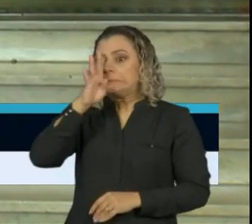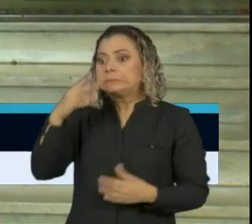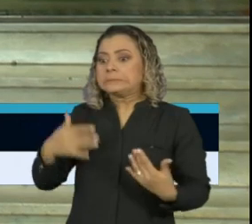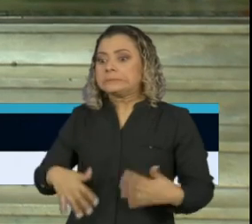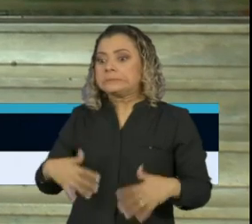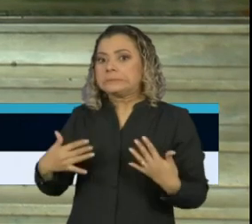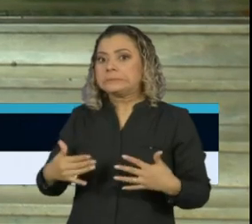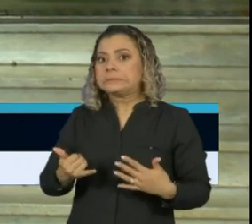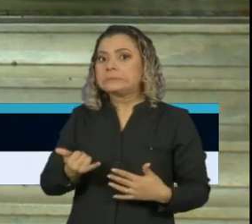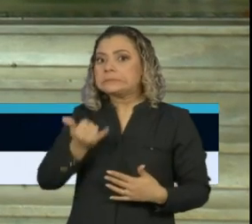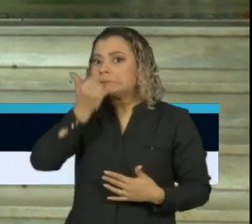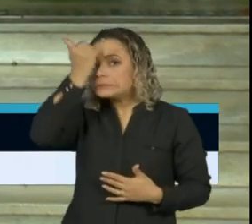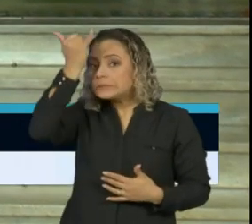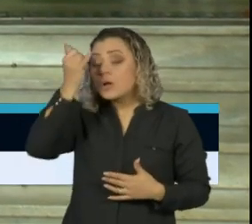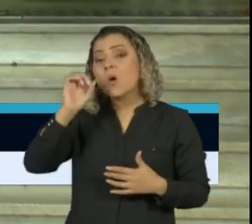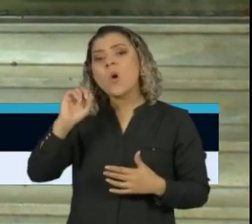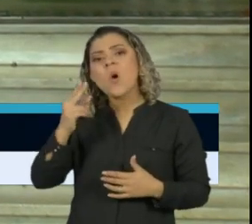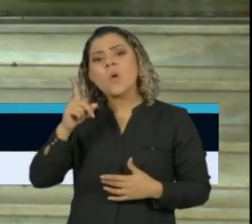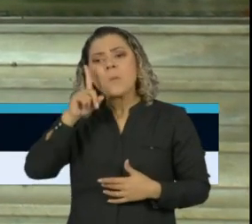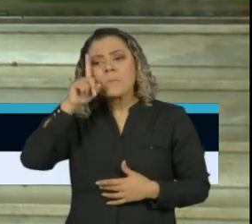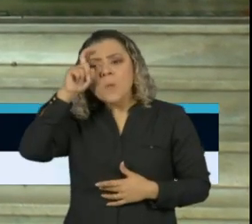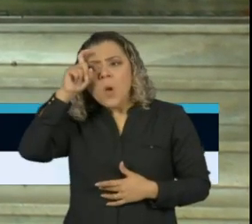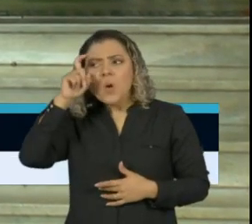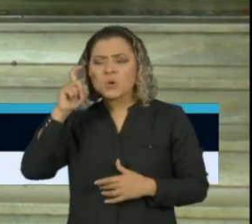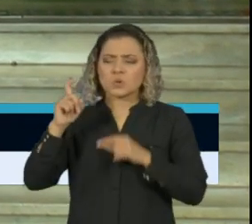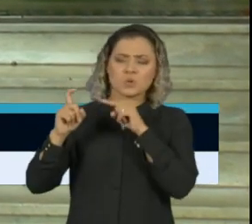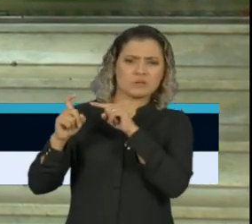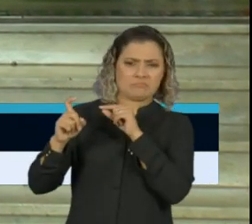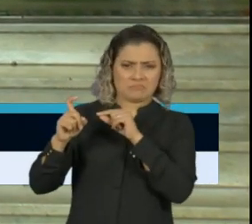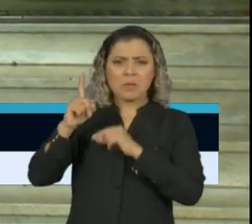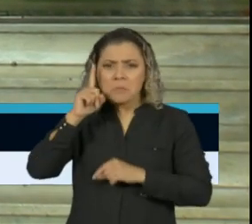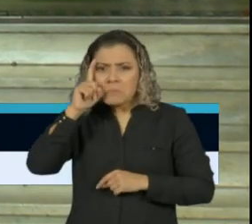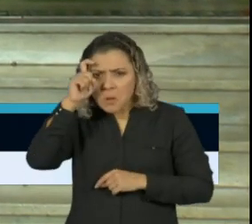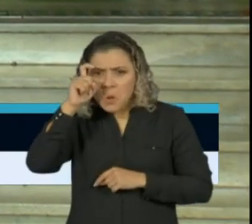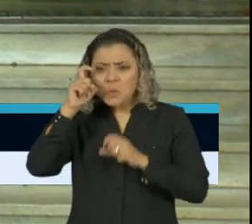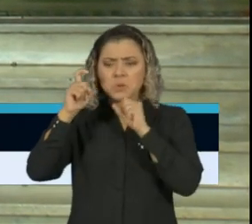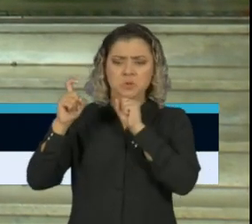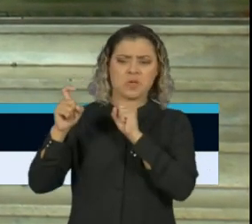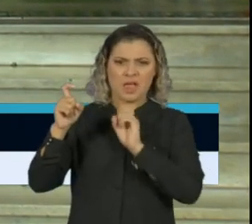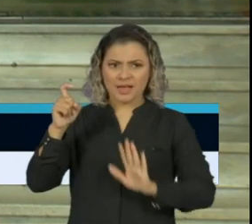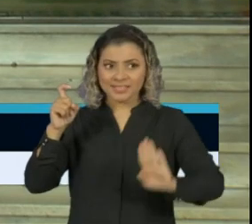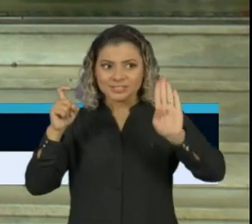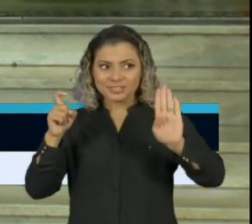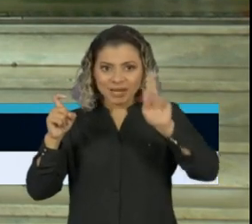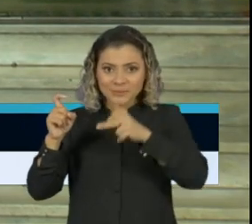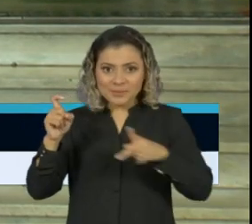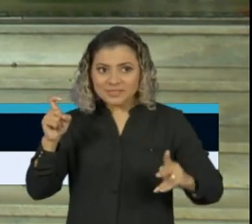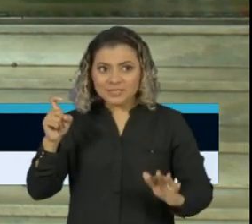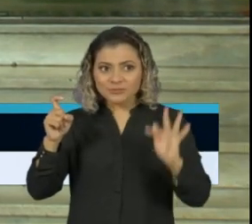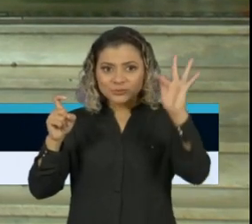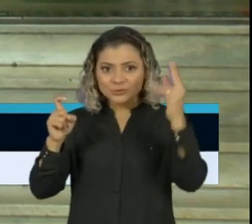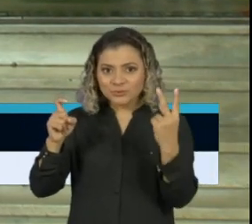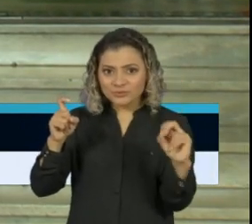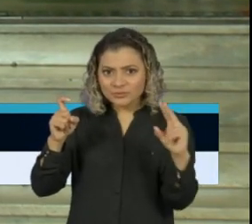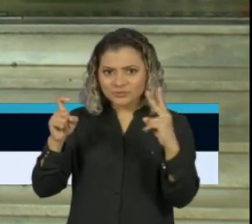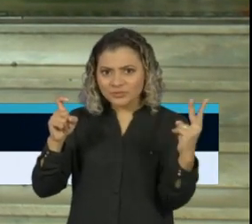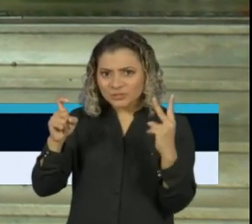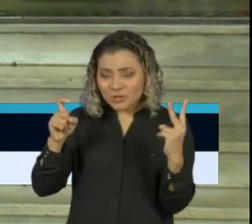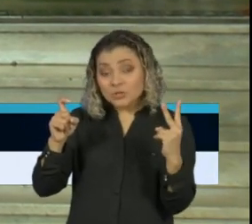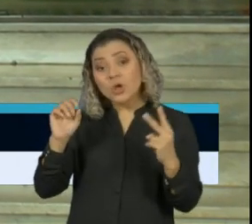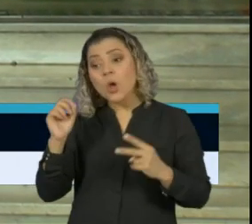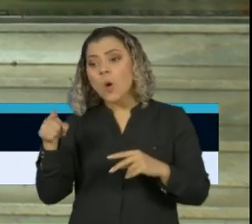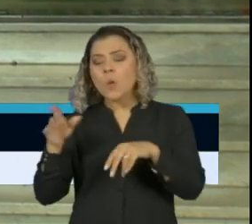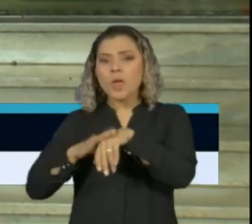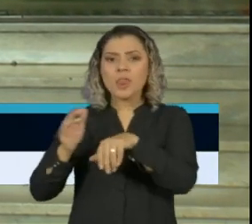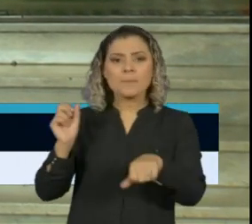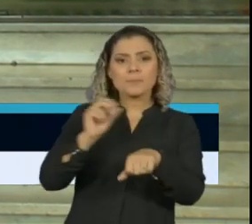vê o ex-ministro Sérgio Moro em alguma saindo para candidato à presidência da República em 2022 ou assumindo